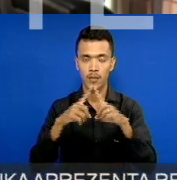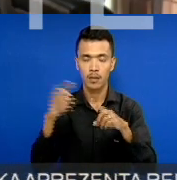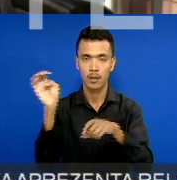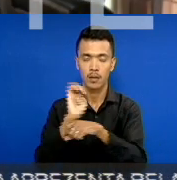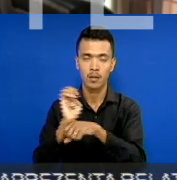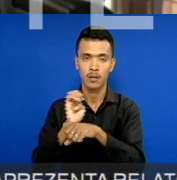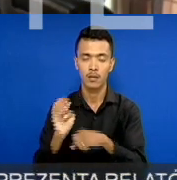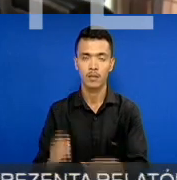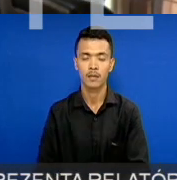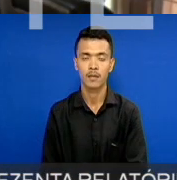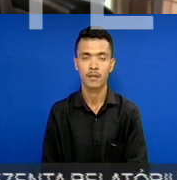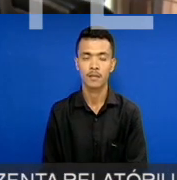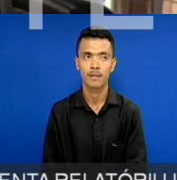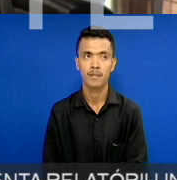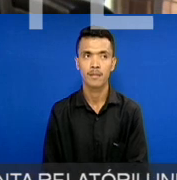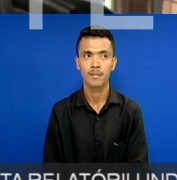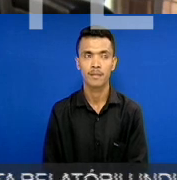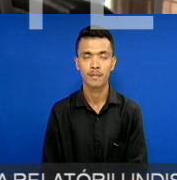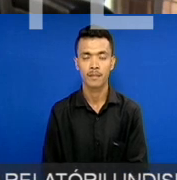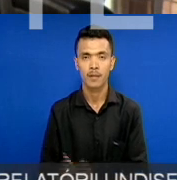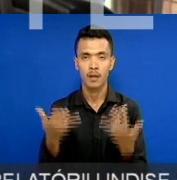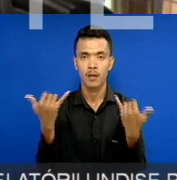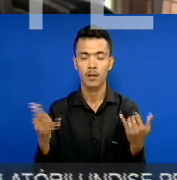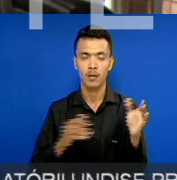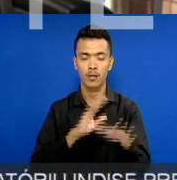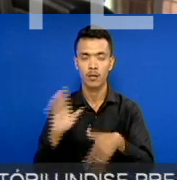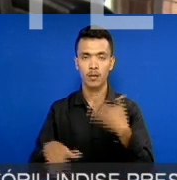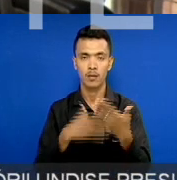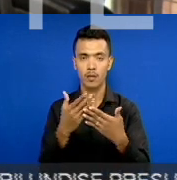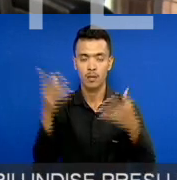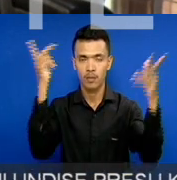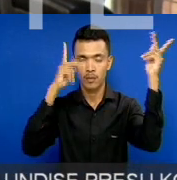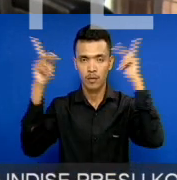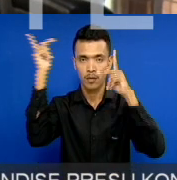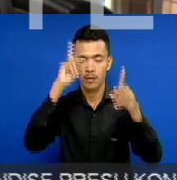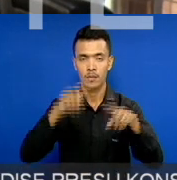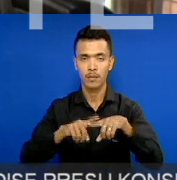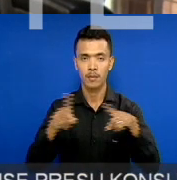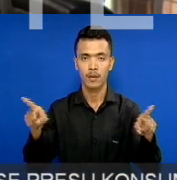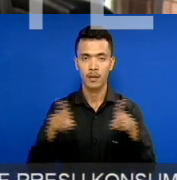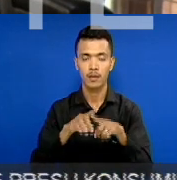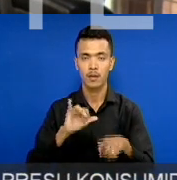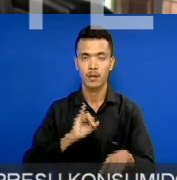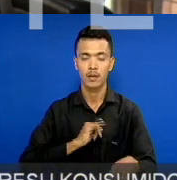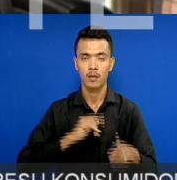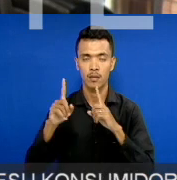Ni danana mag agora é um outro nem a preocupação, mas bem a nação já explica que há tempo para que